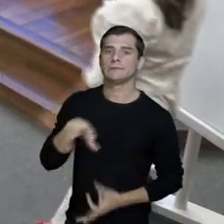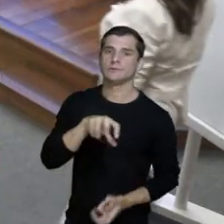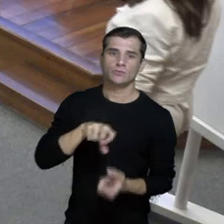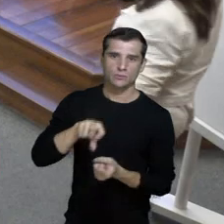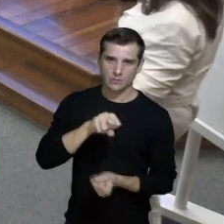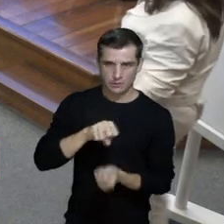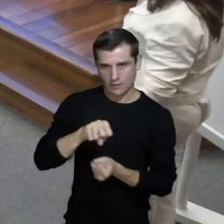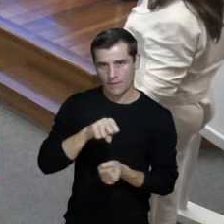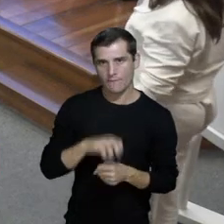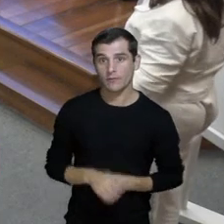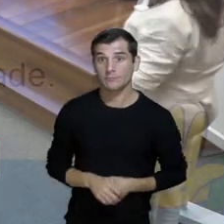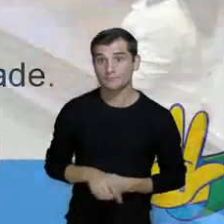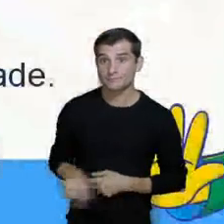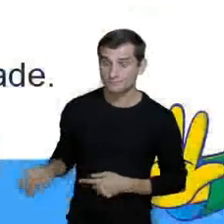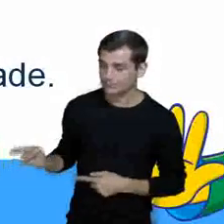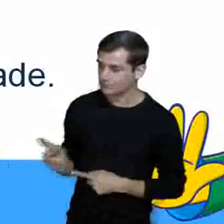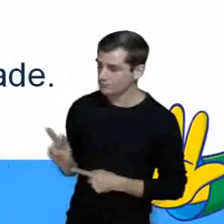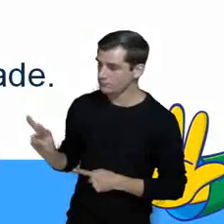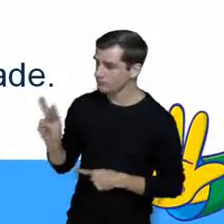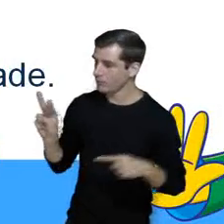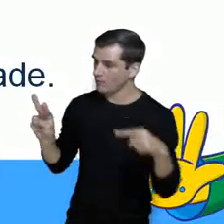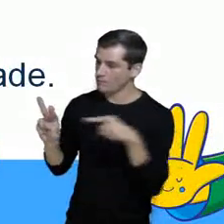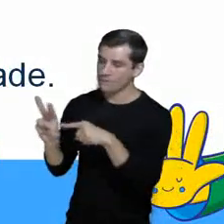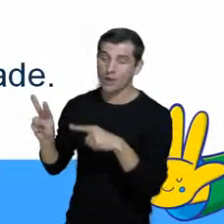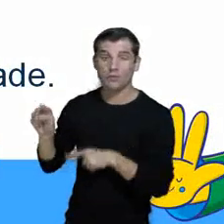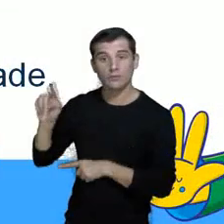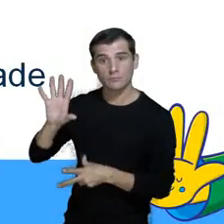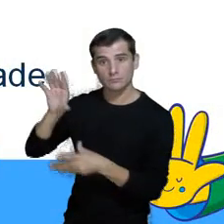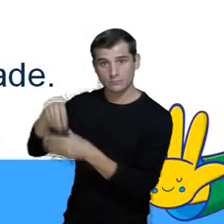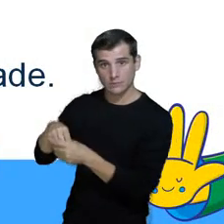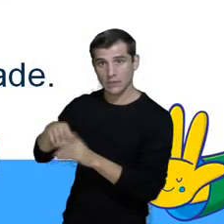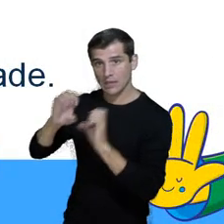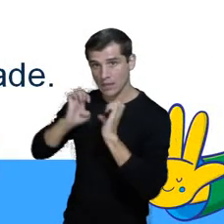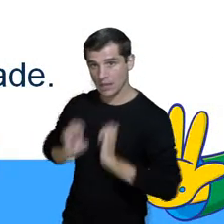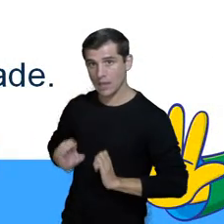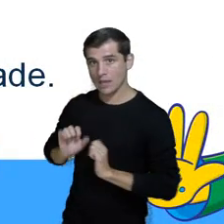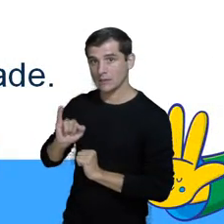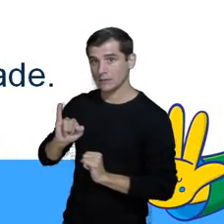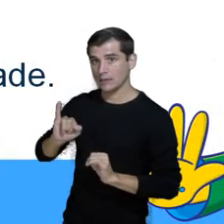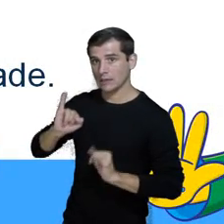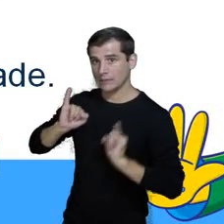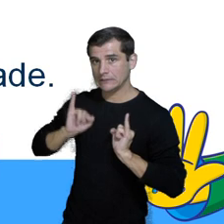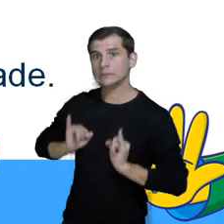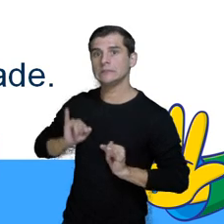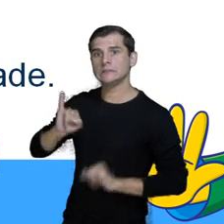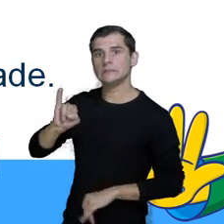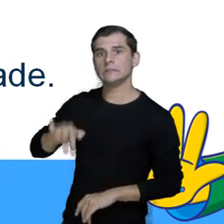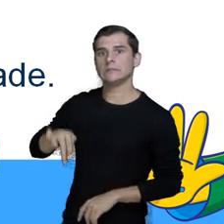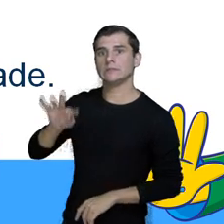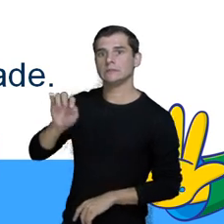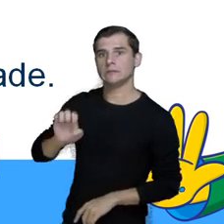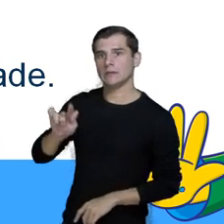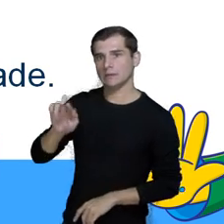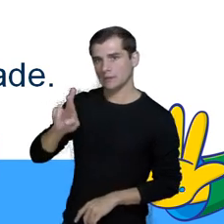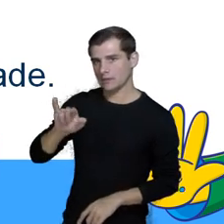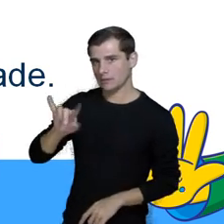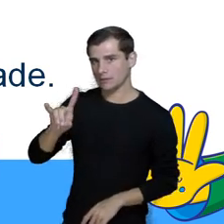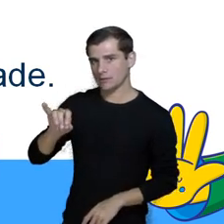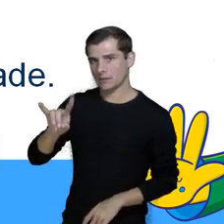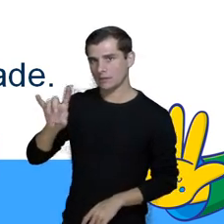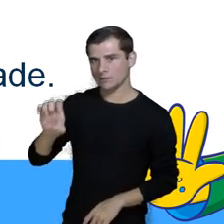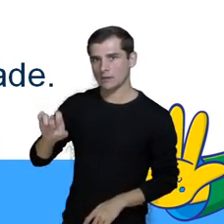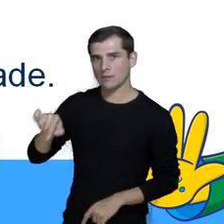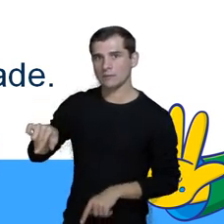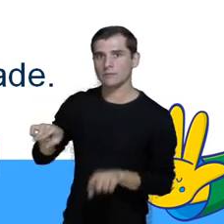é a ética e integridade a cidadania ativa a cooperação e a participação social transparência e